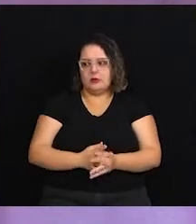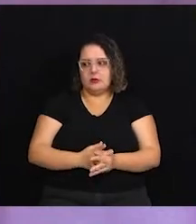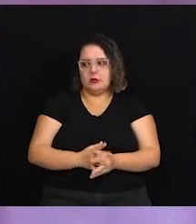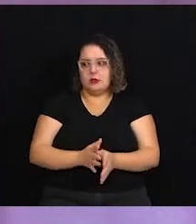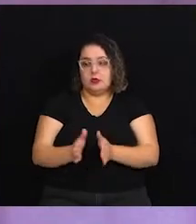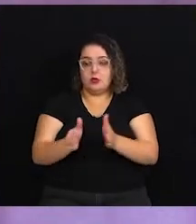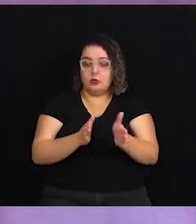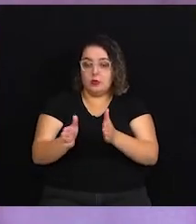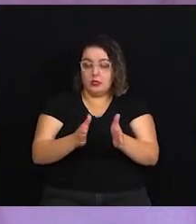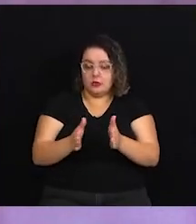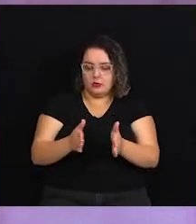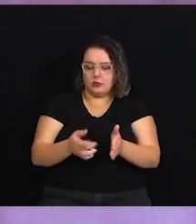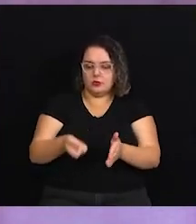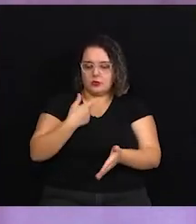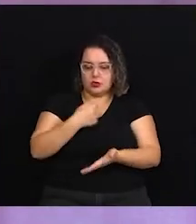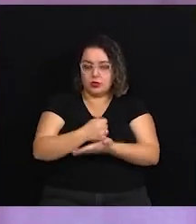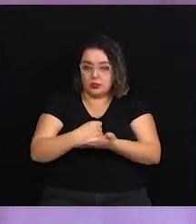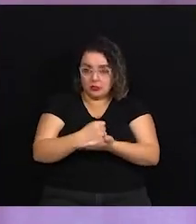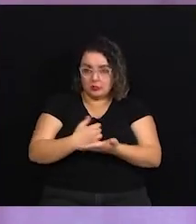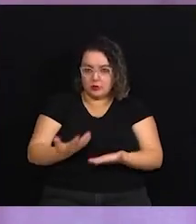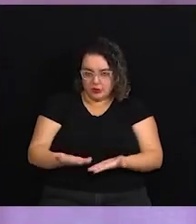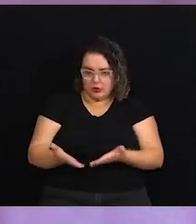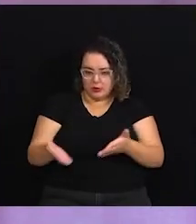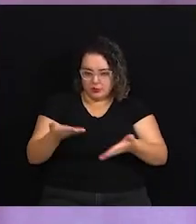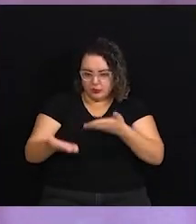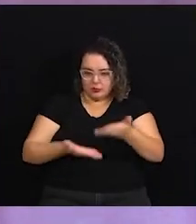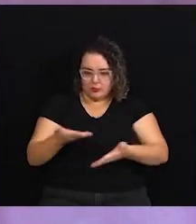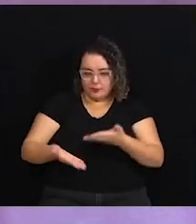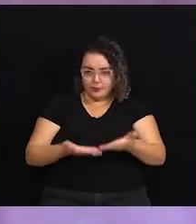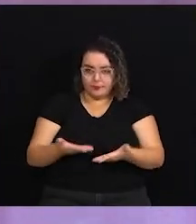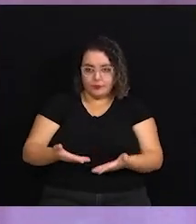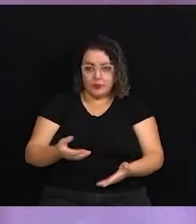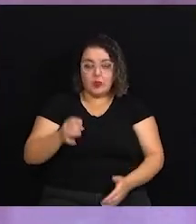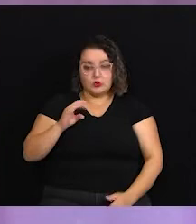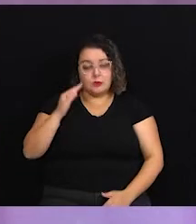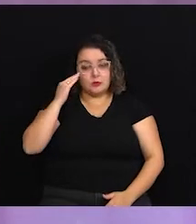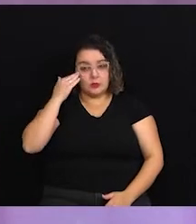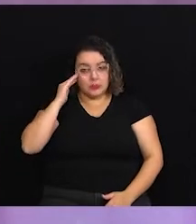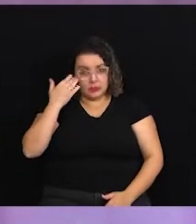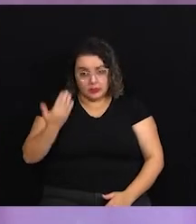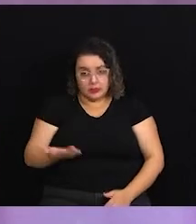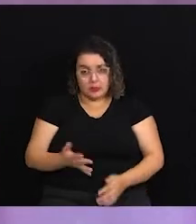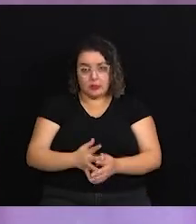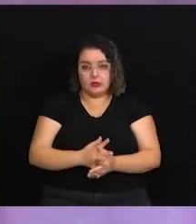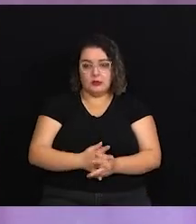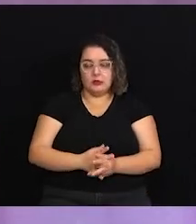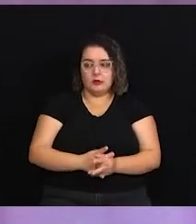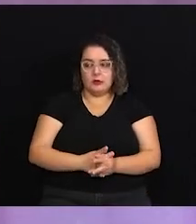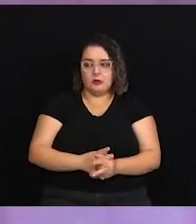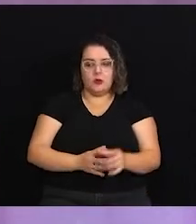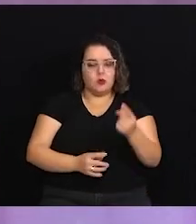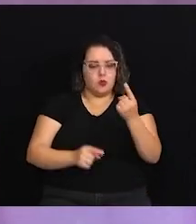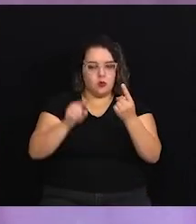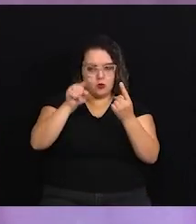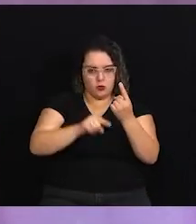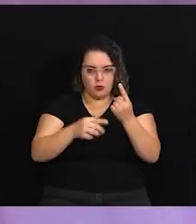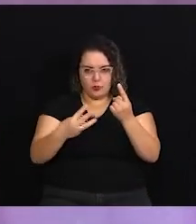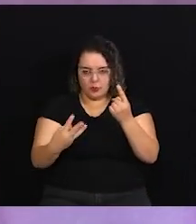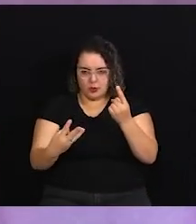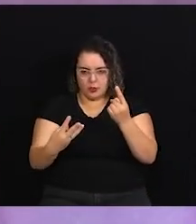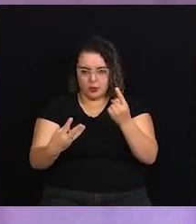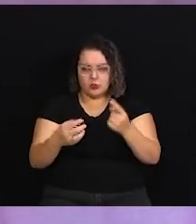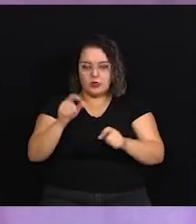ao período de tratamento de uma maneira geral só pra opção entender um terço